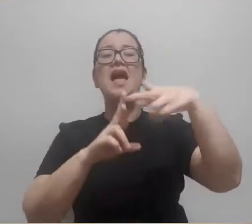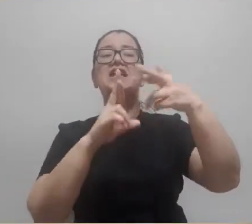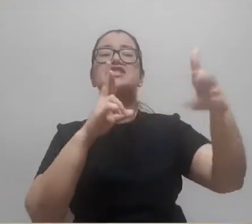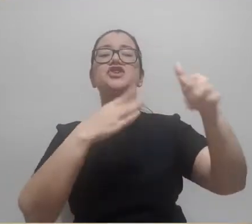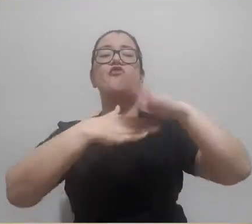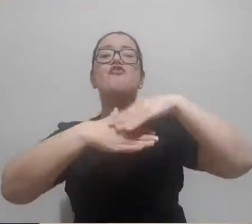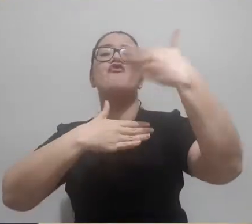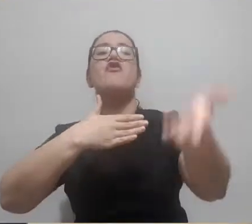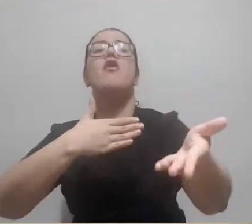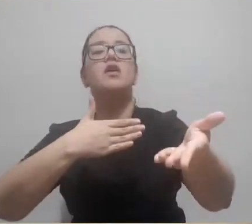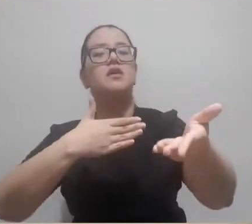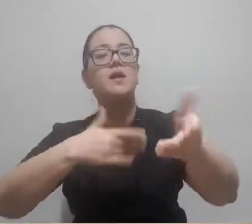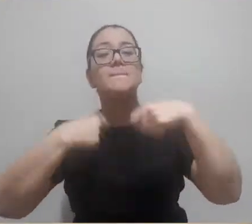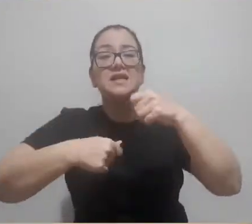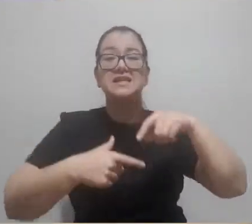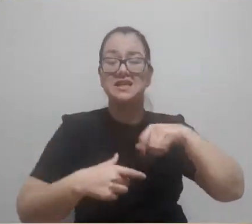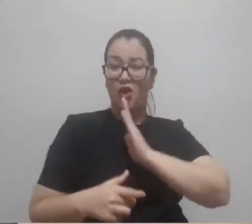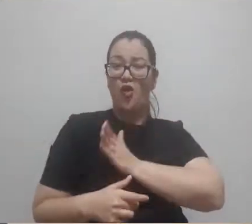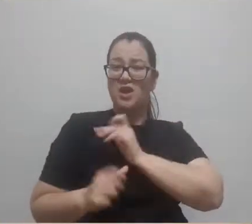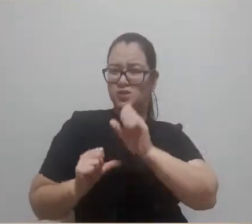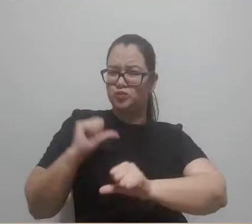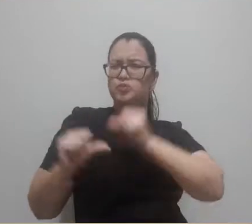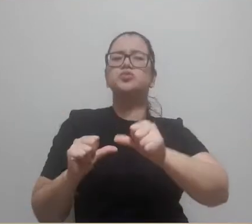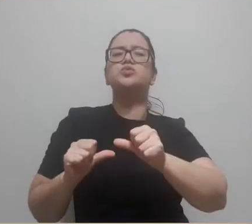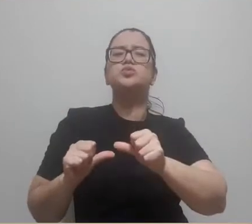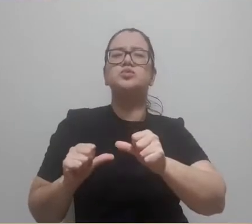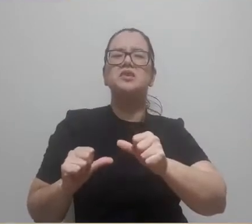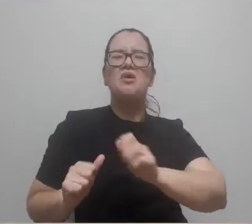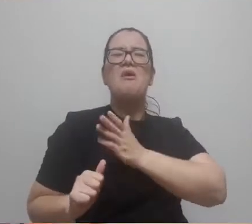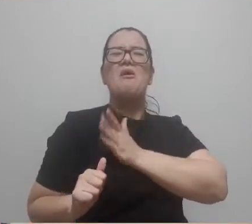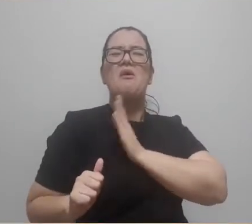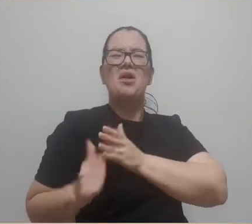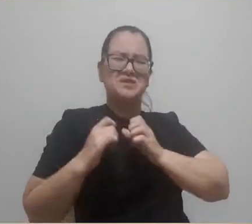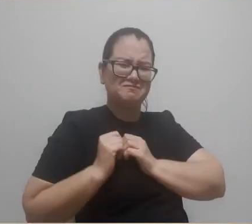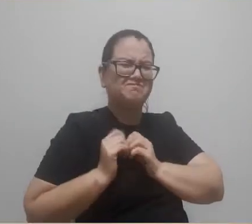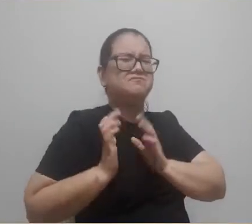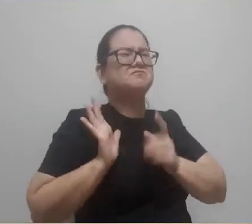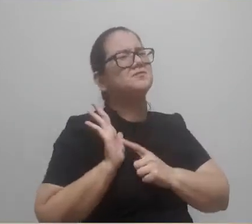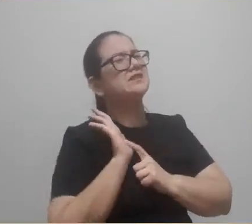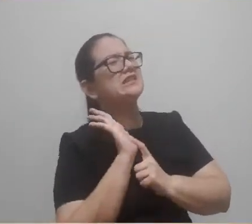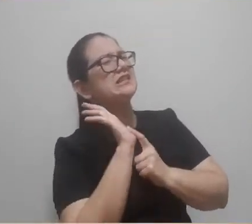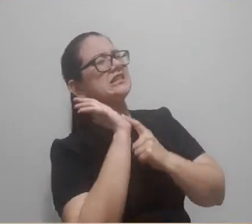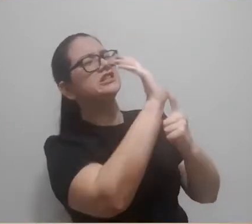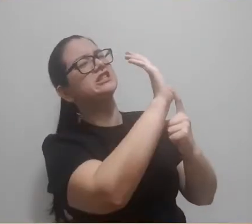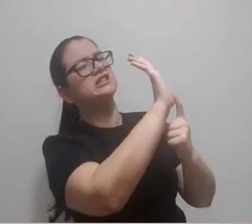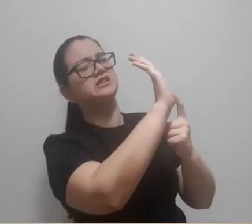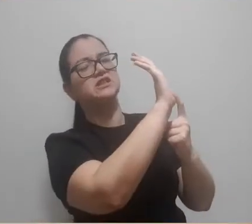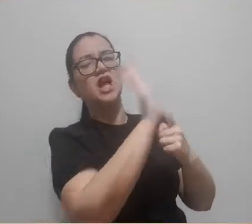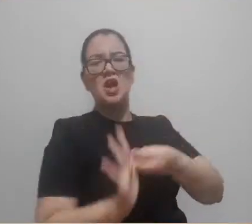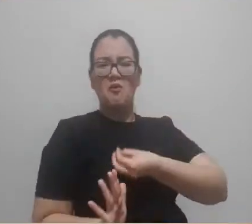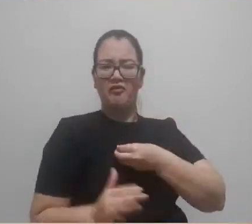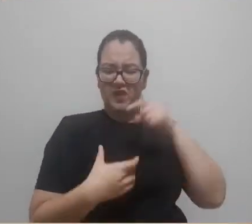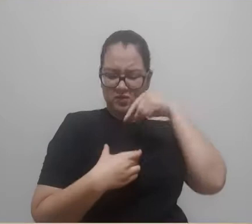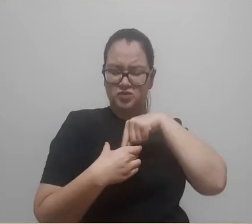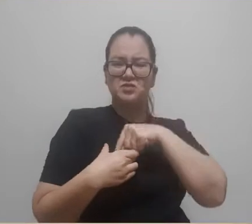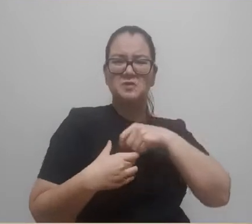de transformação interior. É mudança de coração, é rasgar o coração, é ter uma vida interior